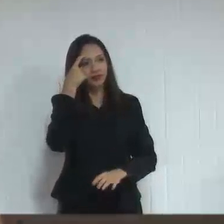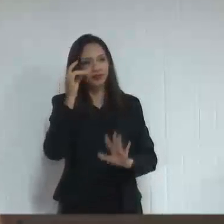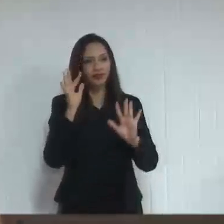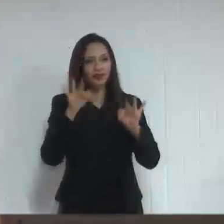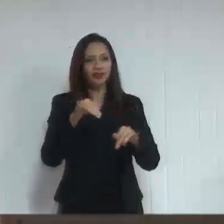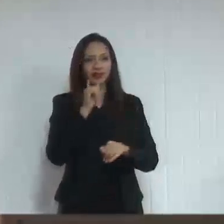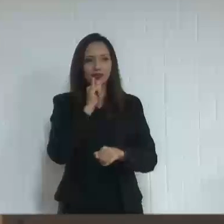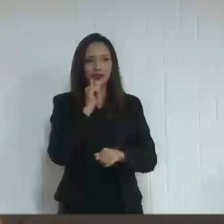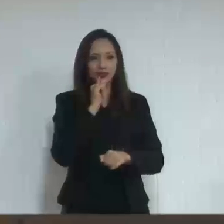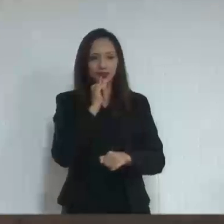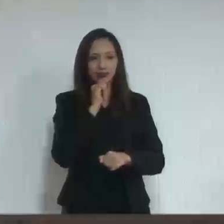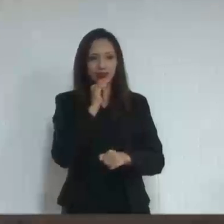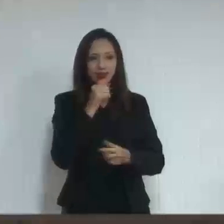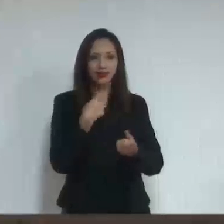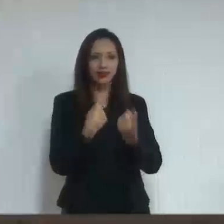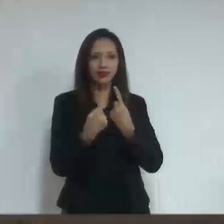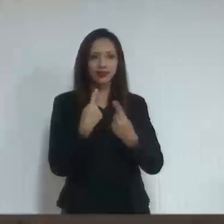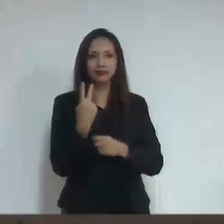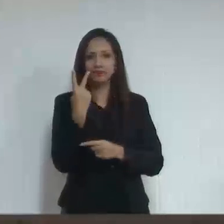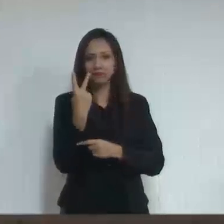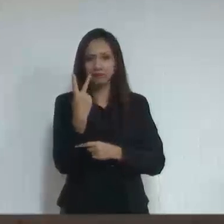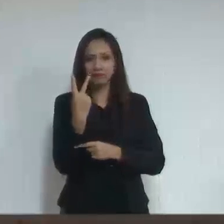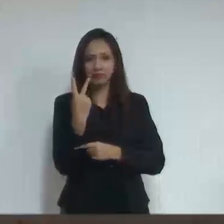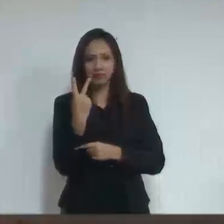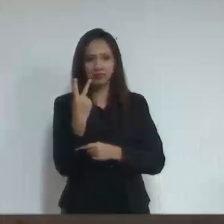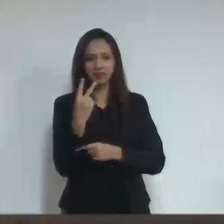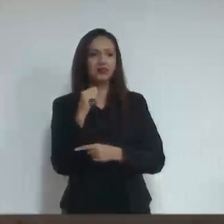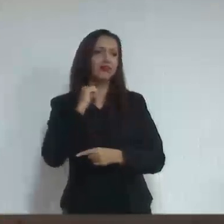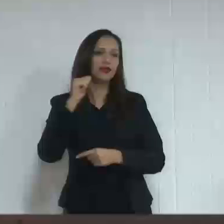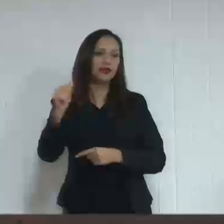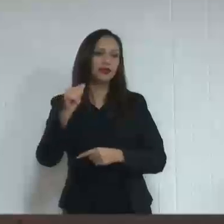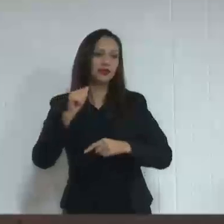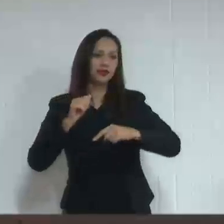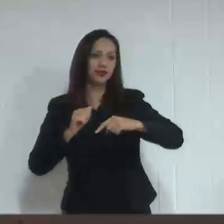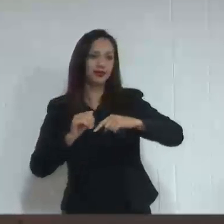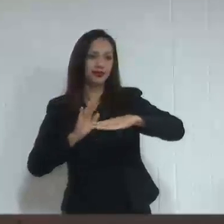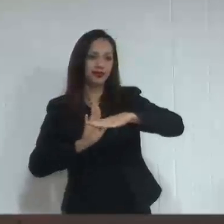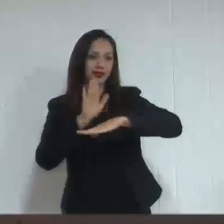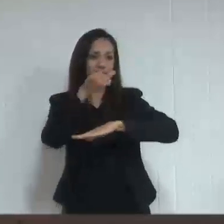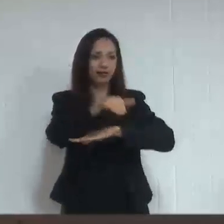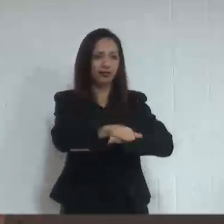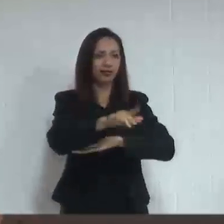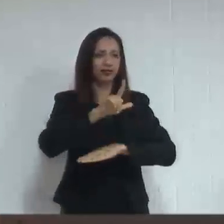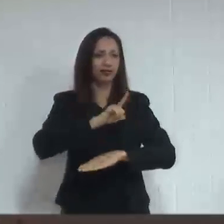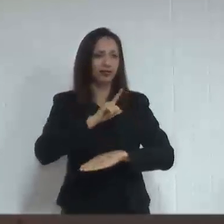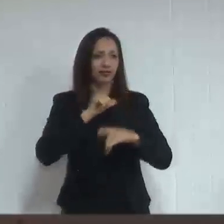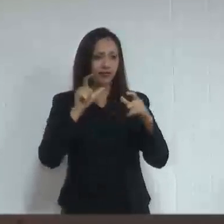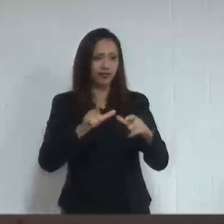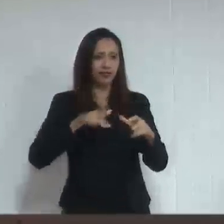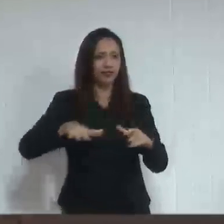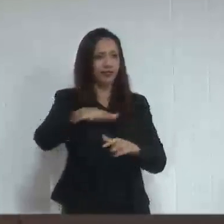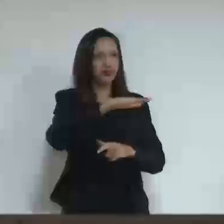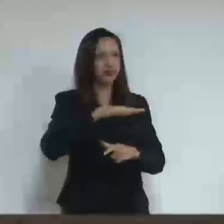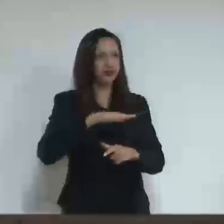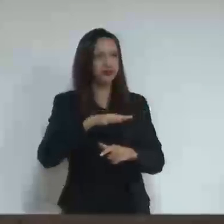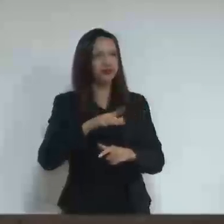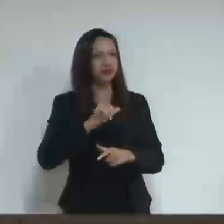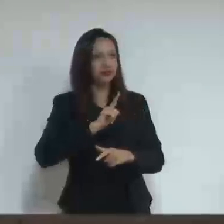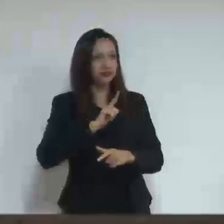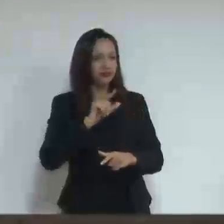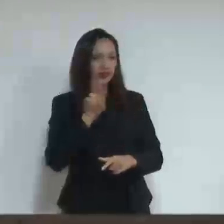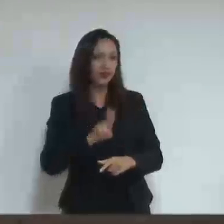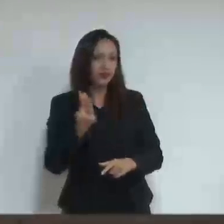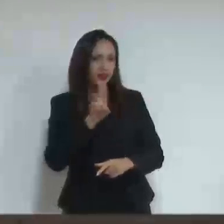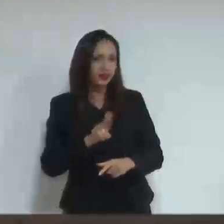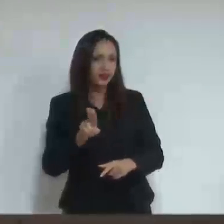da Avenida 2 de Abril, chegando até a rampa ali onde a gente encontra a Luiz Páfaro, não é? De repente a gente utilizar